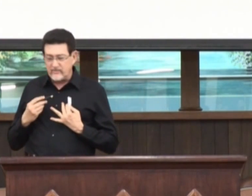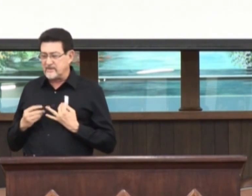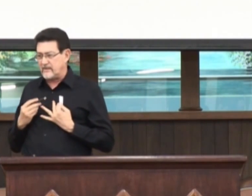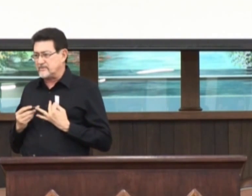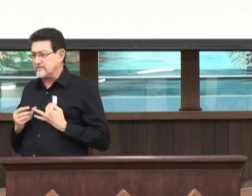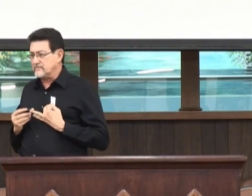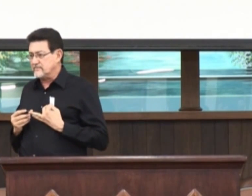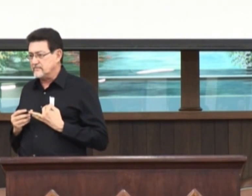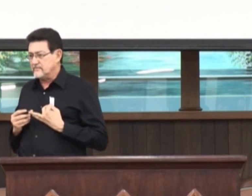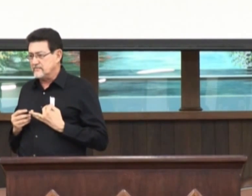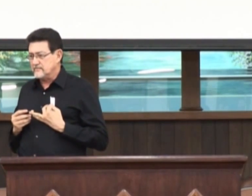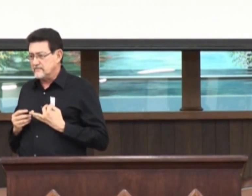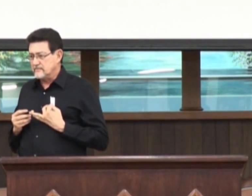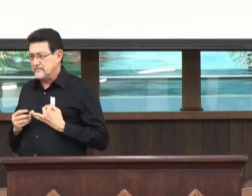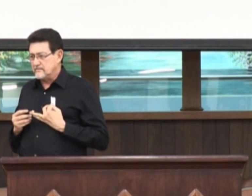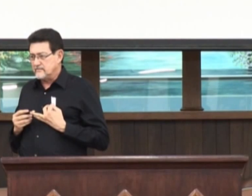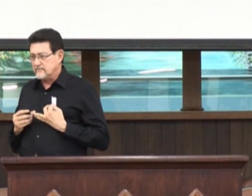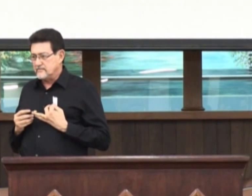que está nos céus.